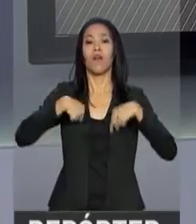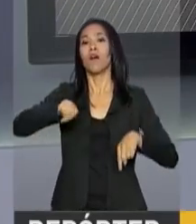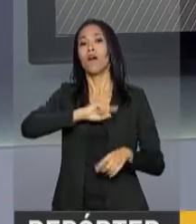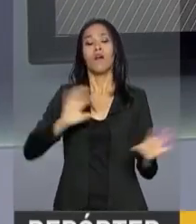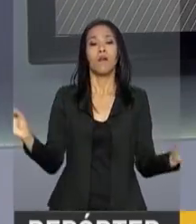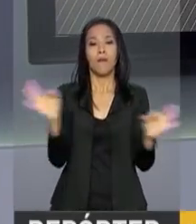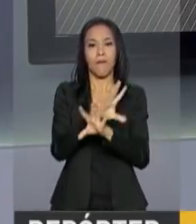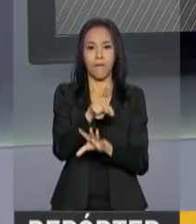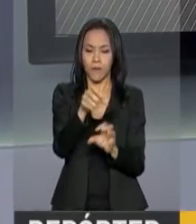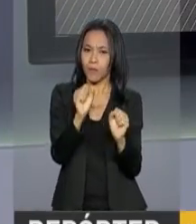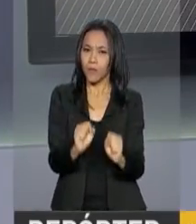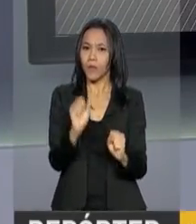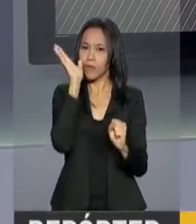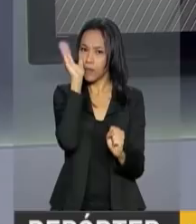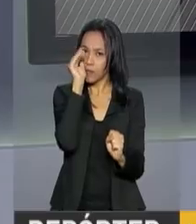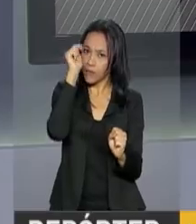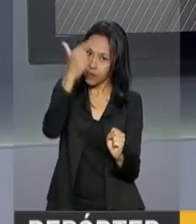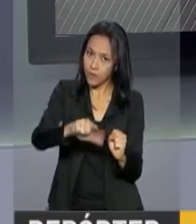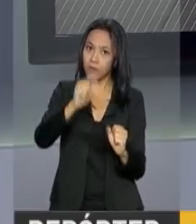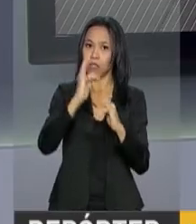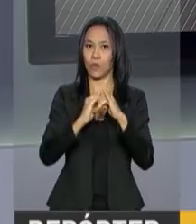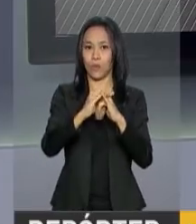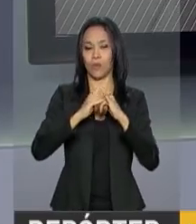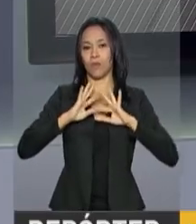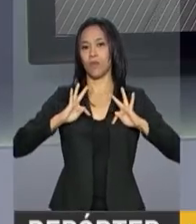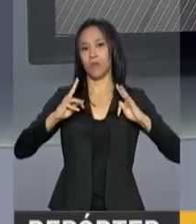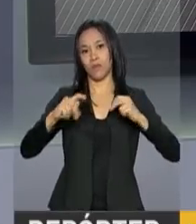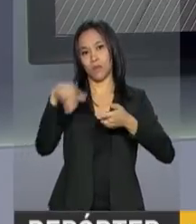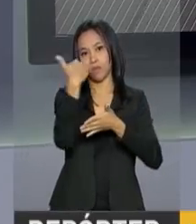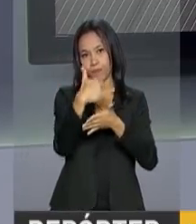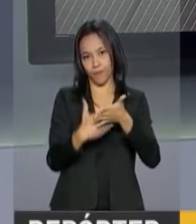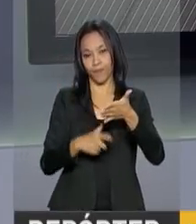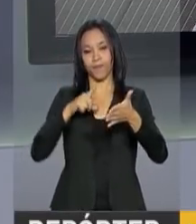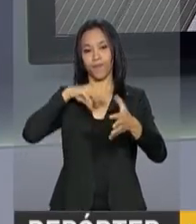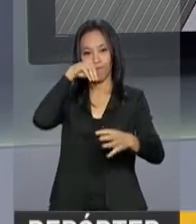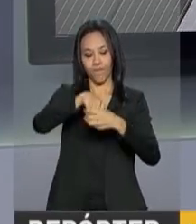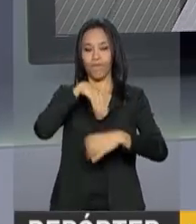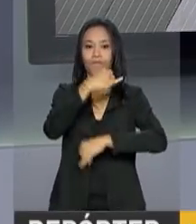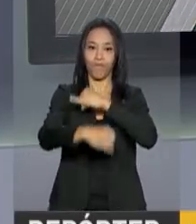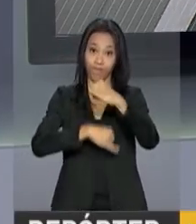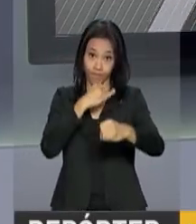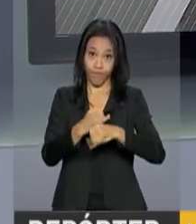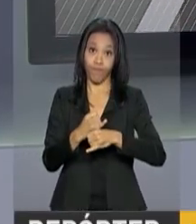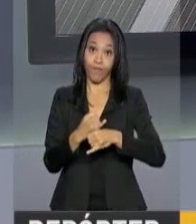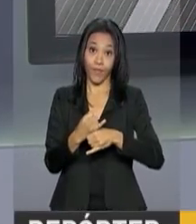Você pode rever as reportagens no YouTube e toda a programação também está na nossa página na